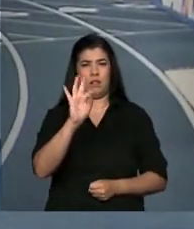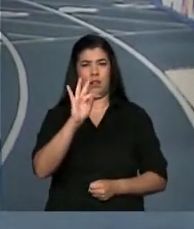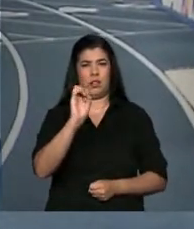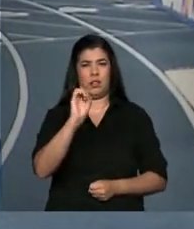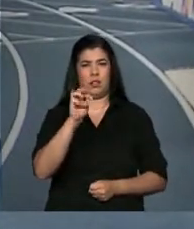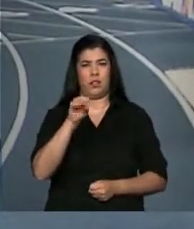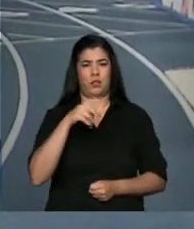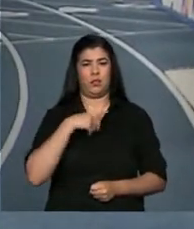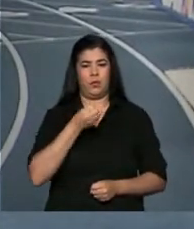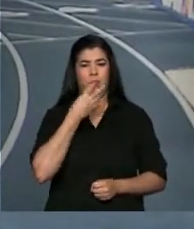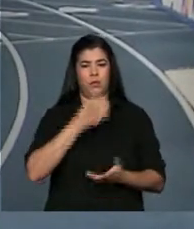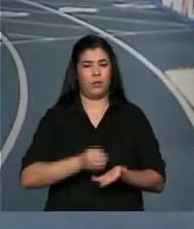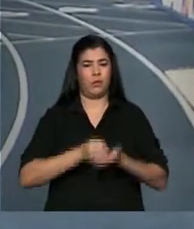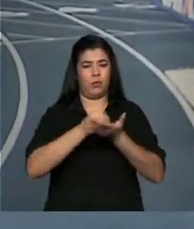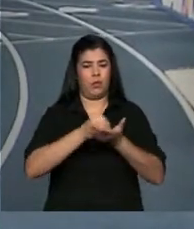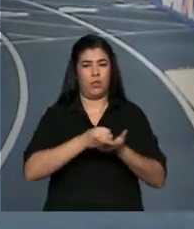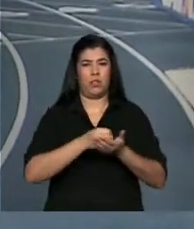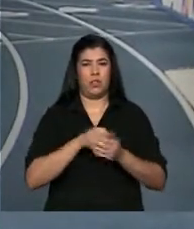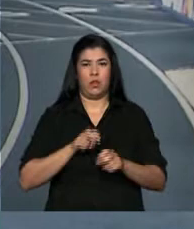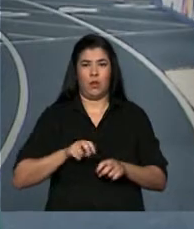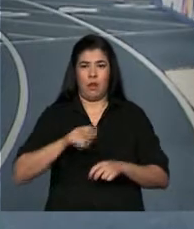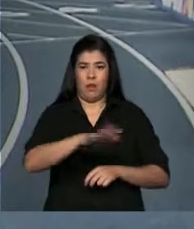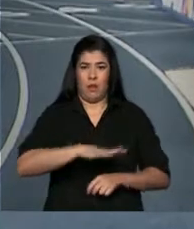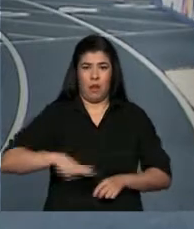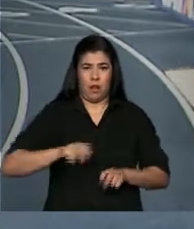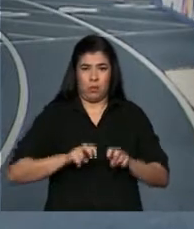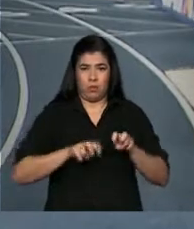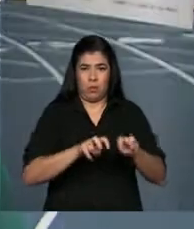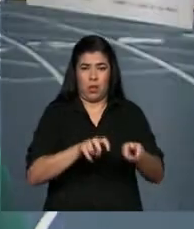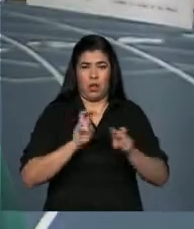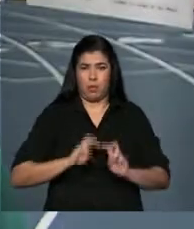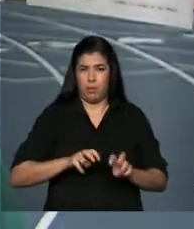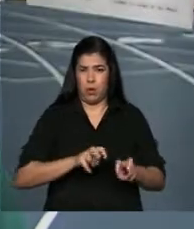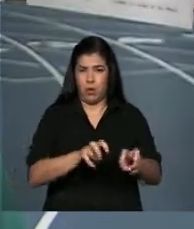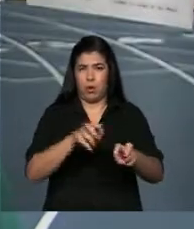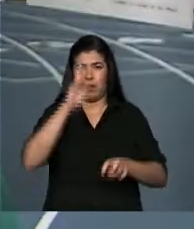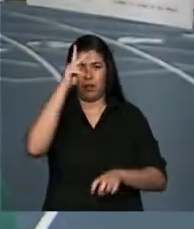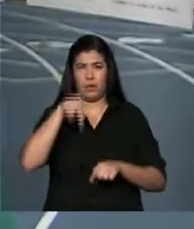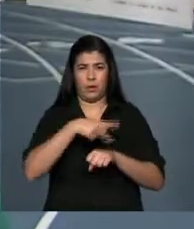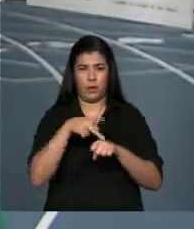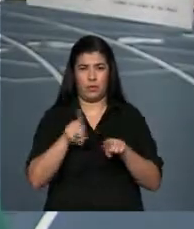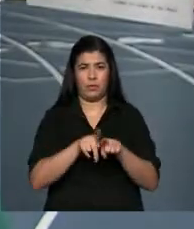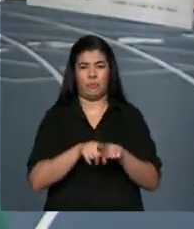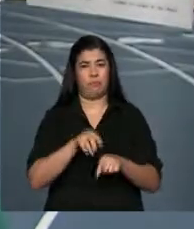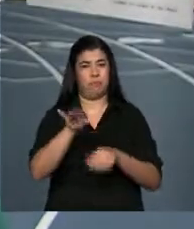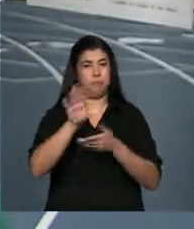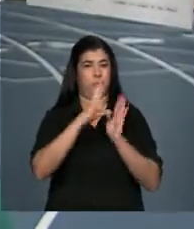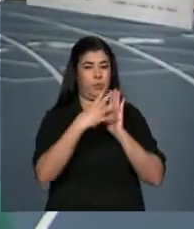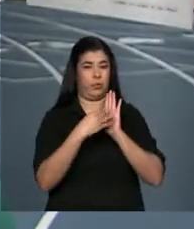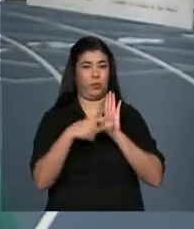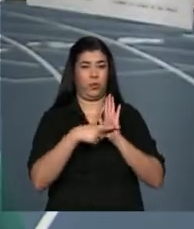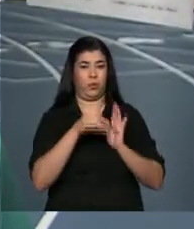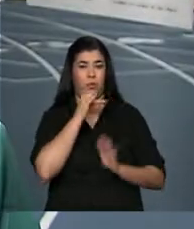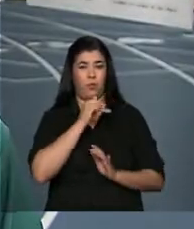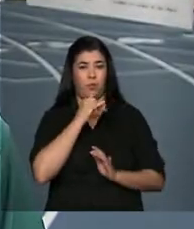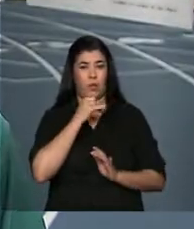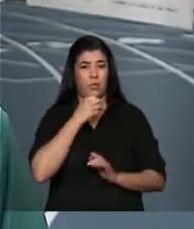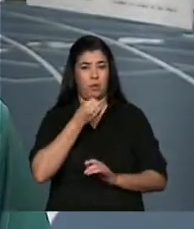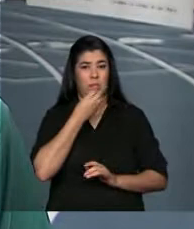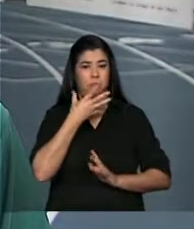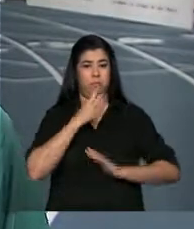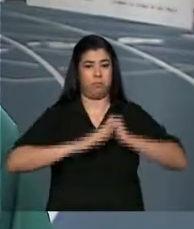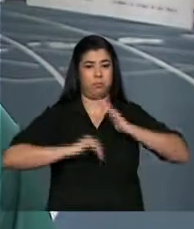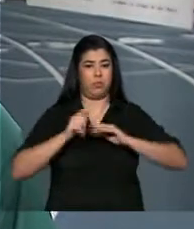indiscriminadamente oferecido essas pistas de bom rendimento no país. O exemplo desempenhado por atletas de alto